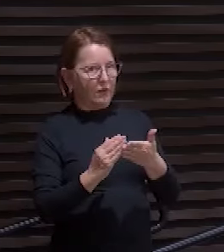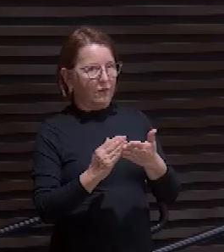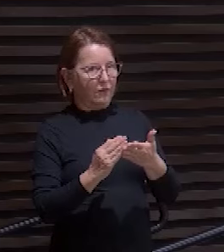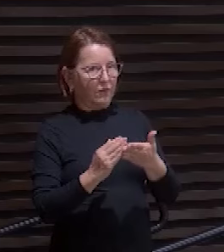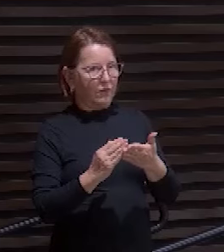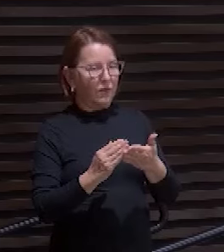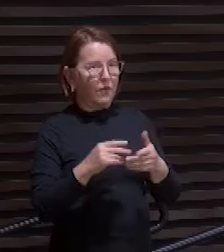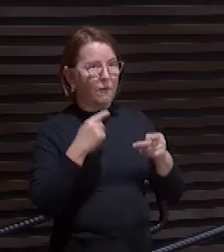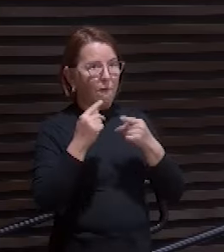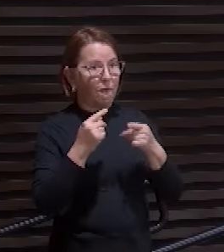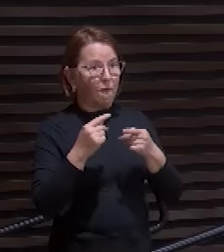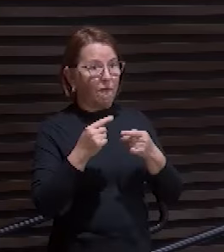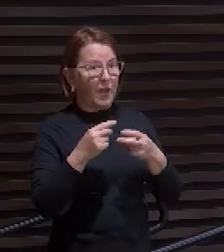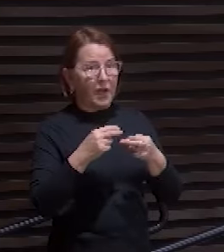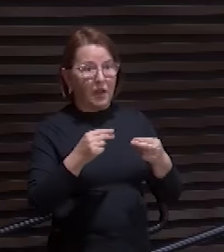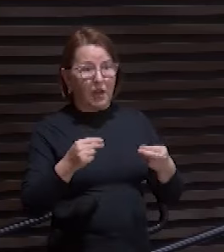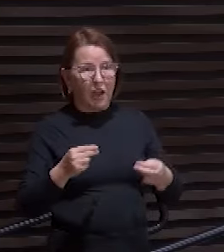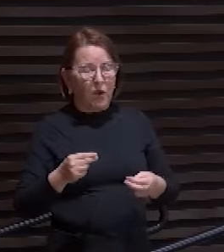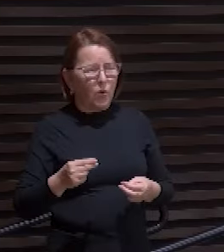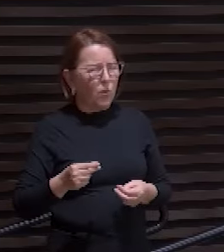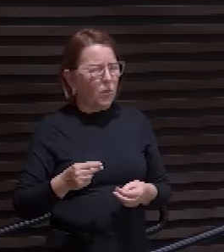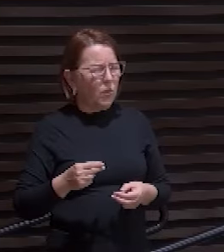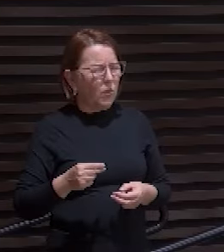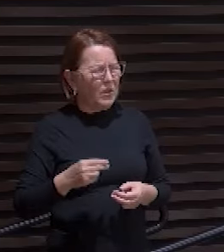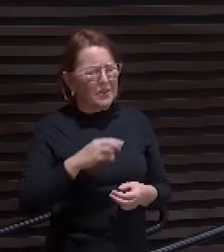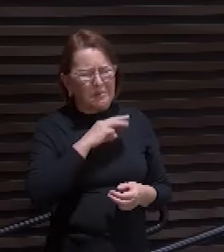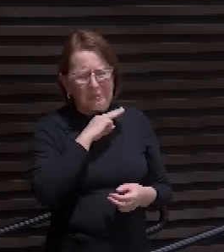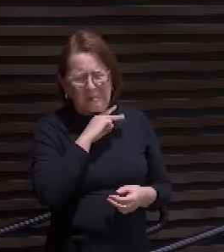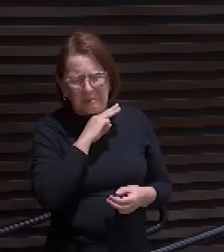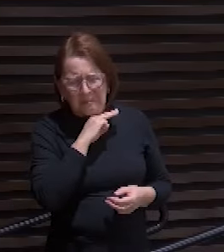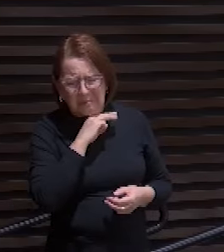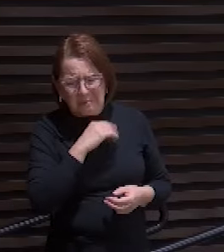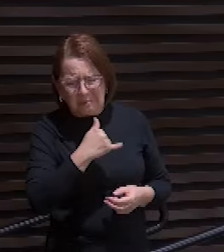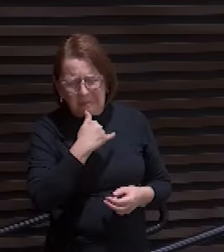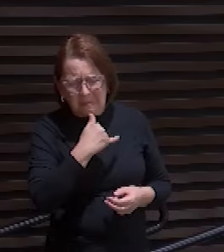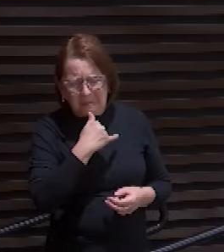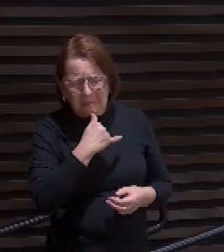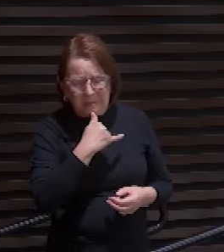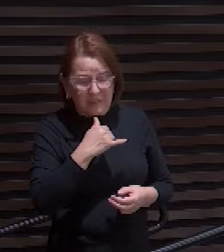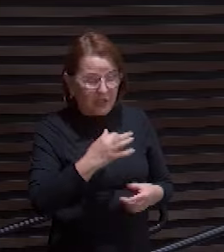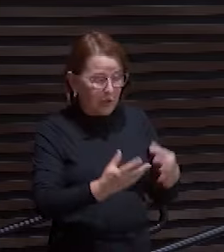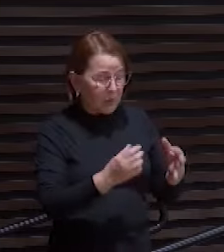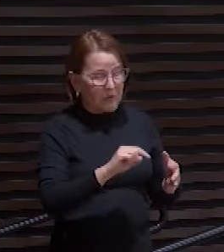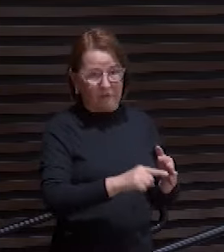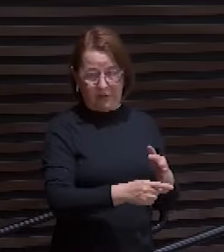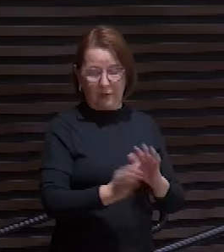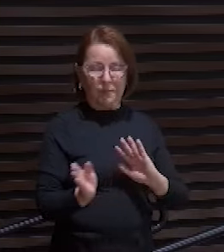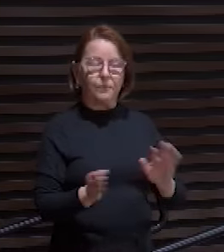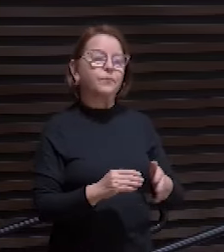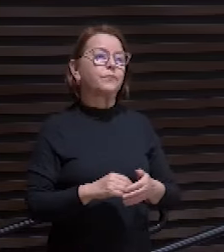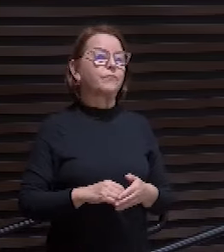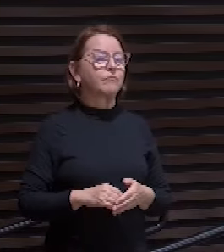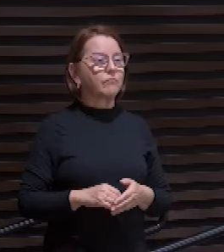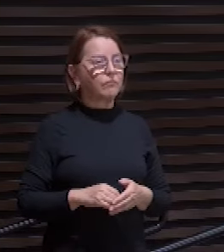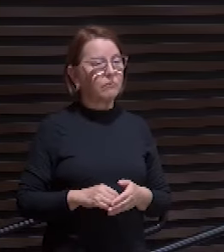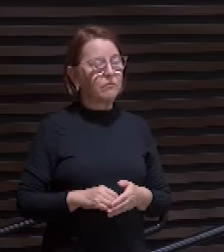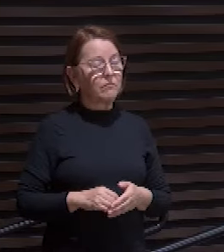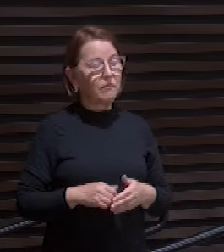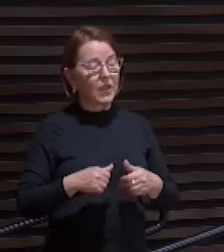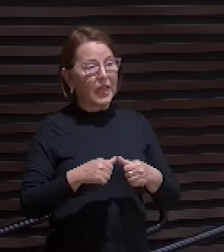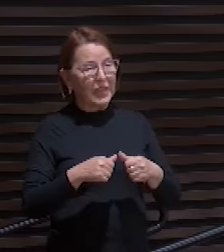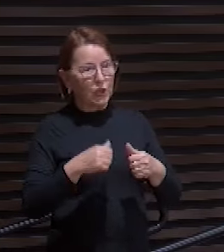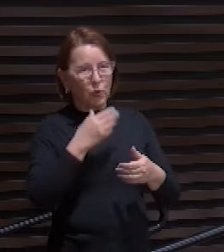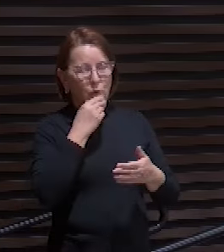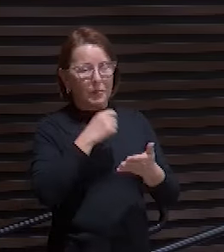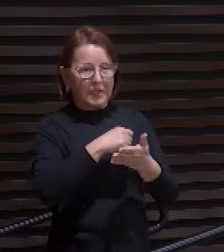quer o inferno para ninguém, pior pessoa do mundo. E John Bunyan teve depressão profunda. E